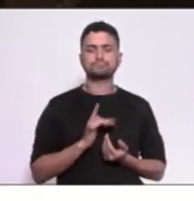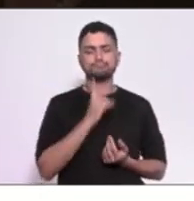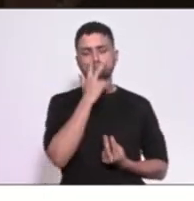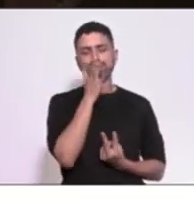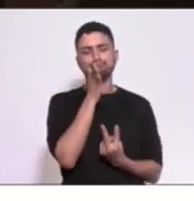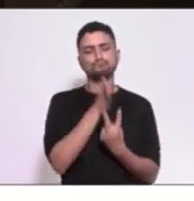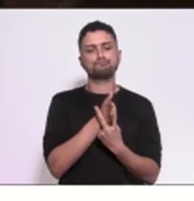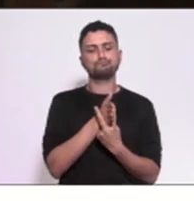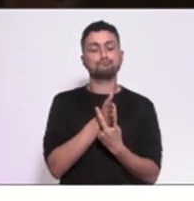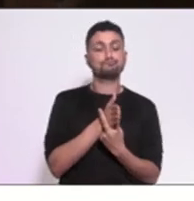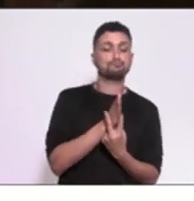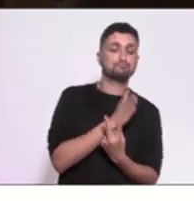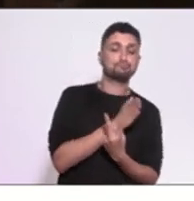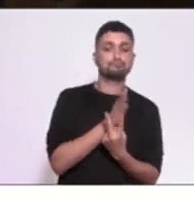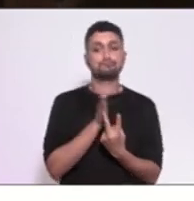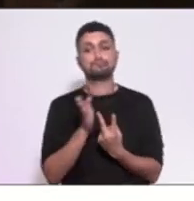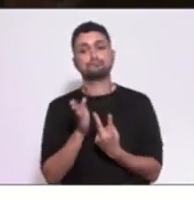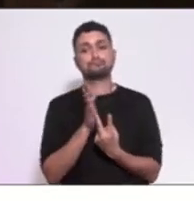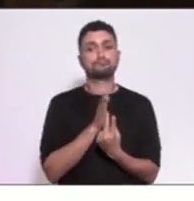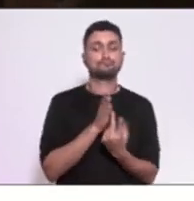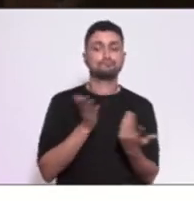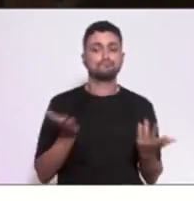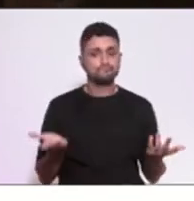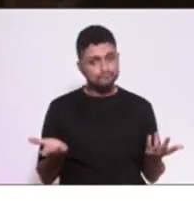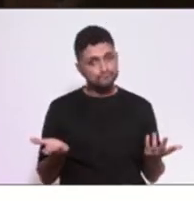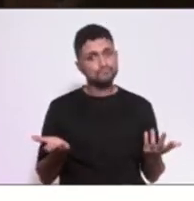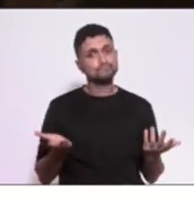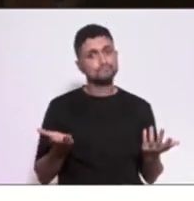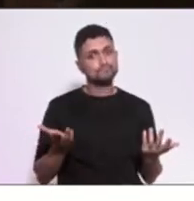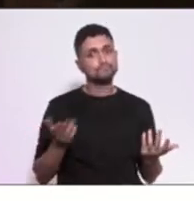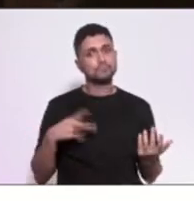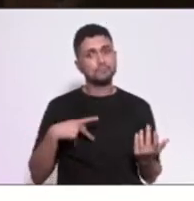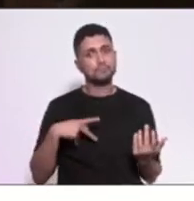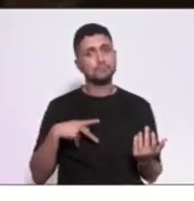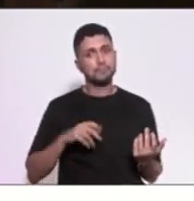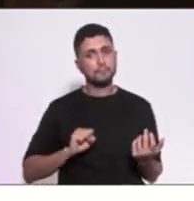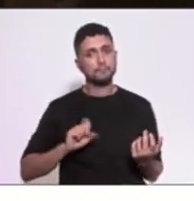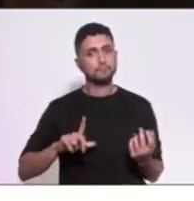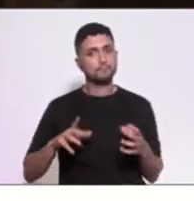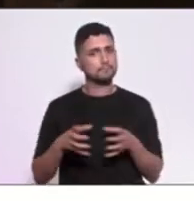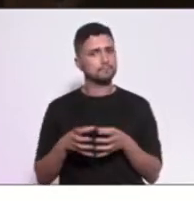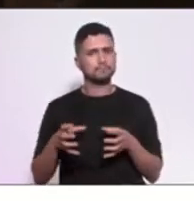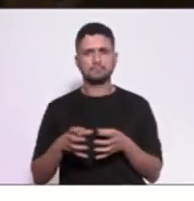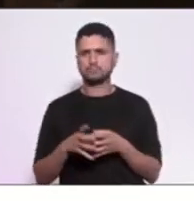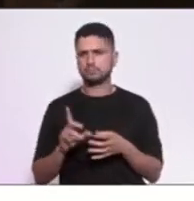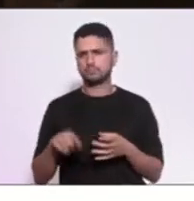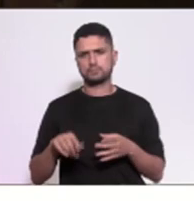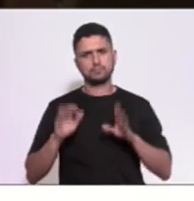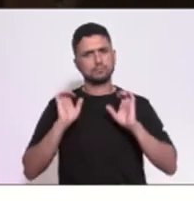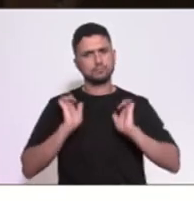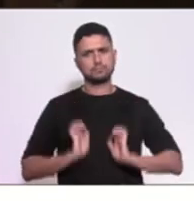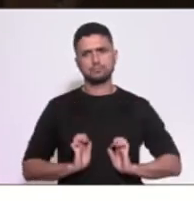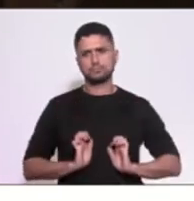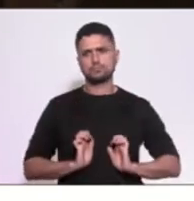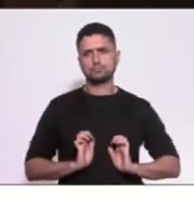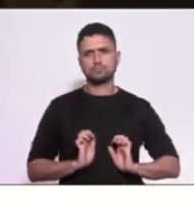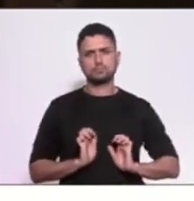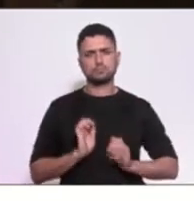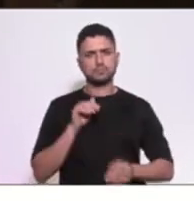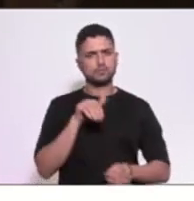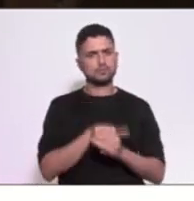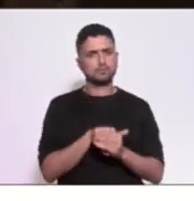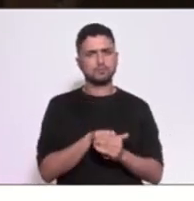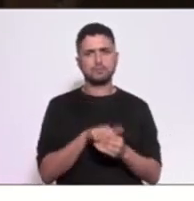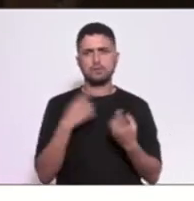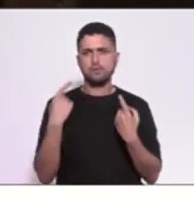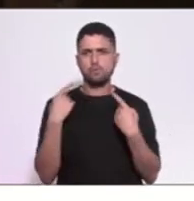dicotomia. Então, o encaminhamento do PSL é o encaminhamento da coerência, o encaminhamento daqueles que